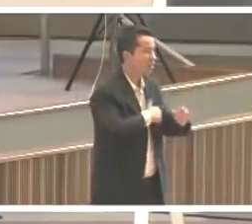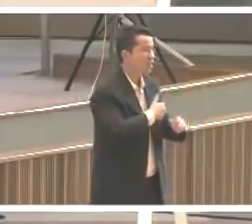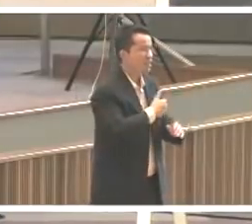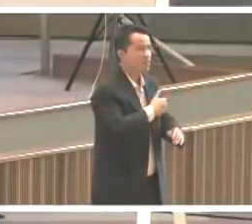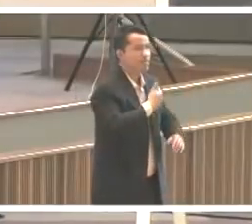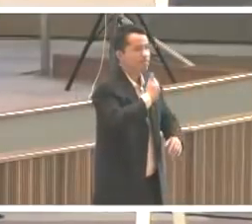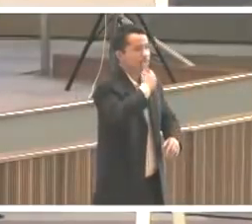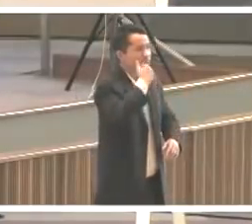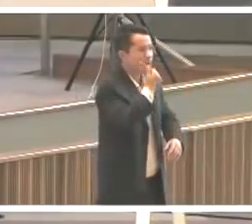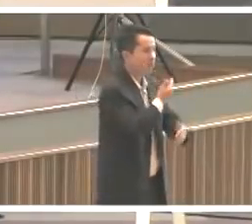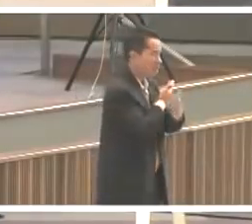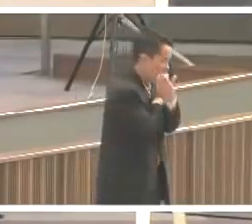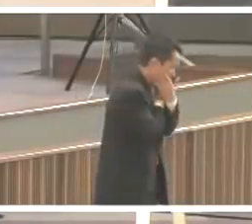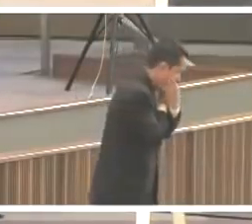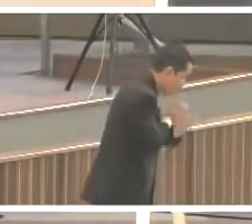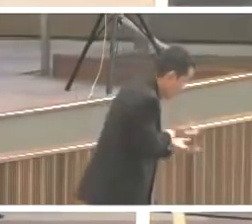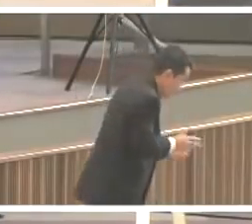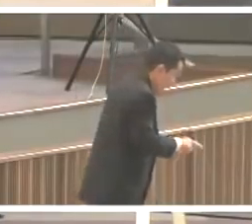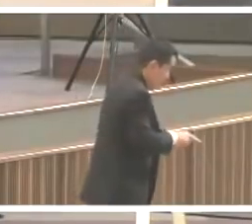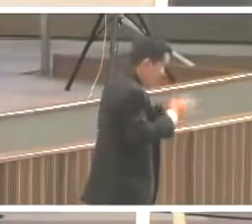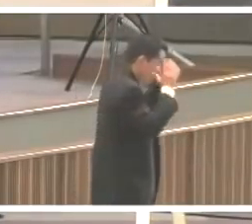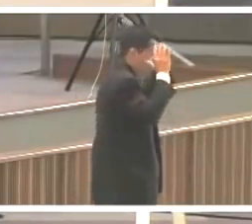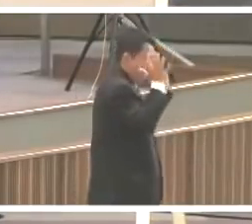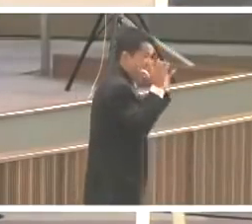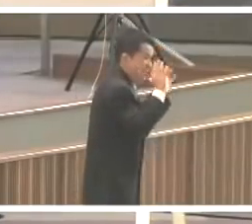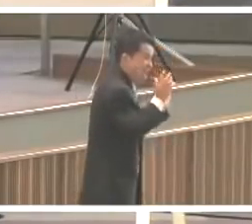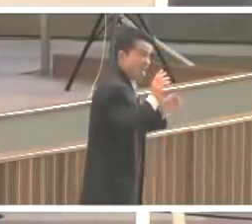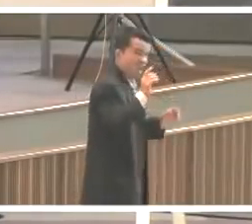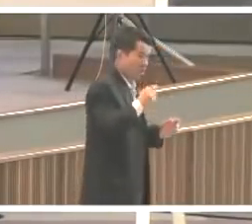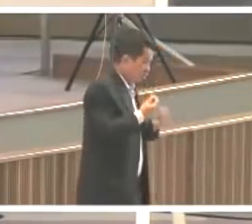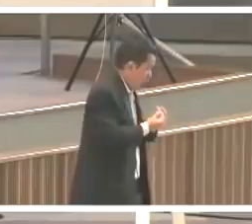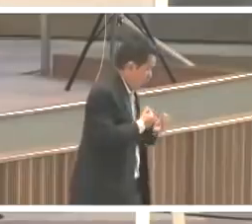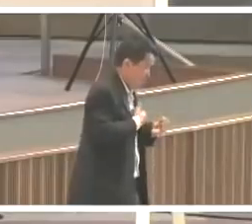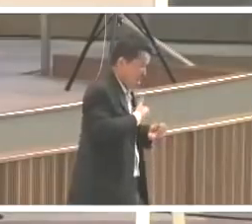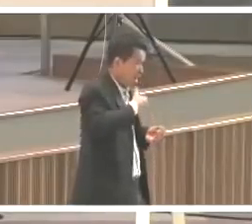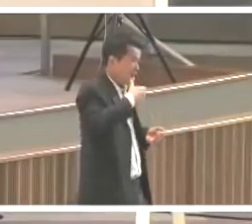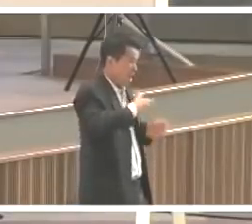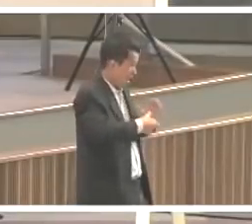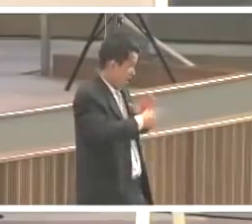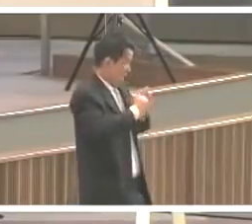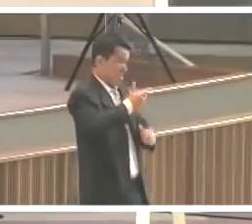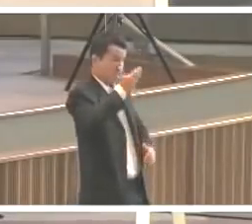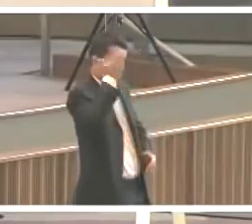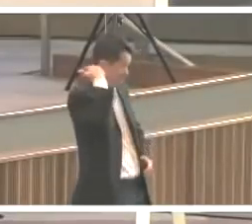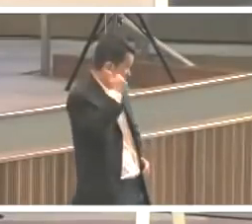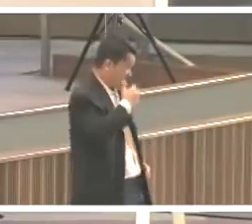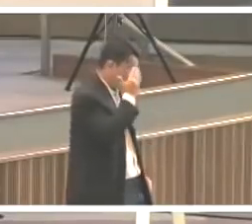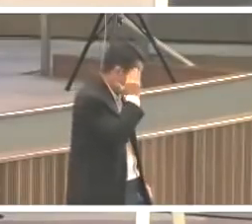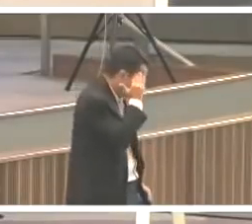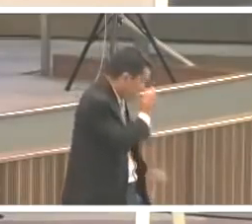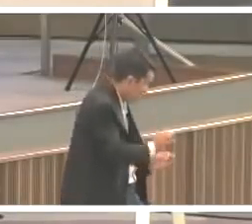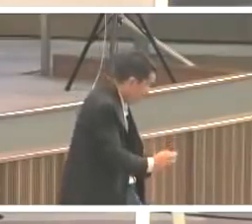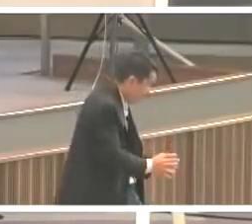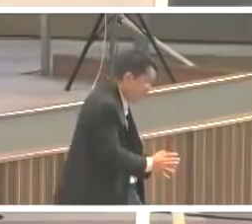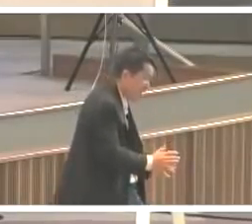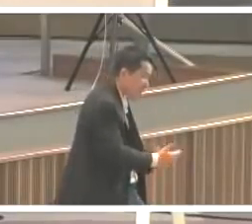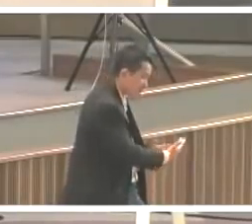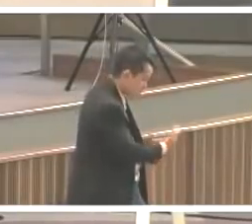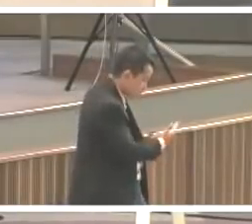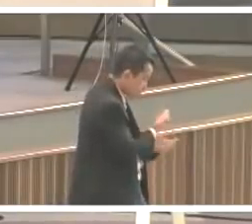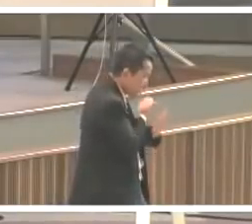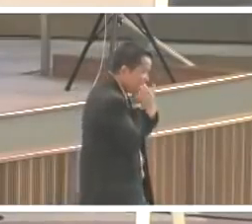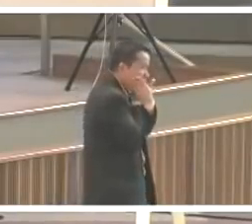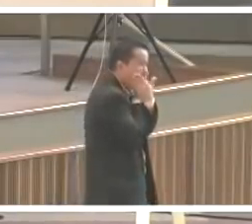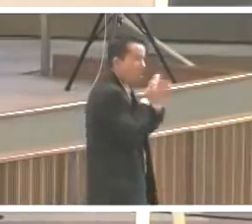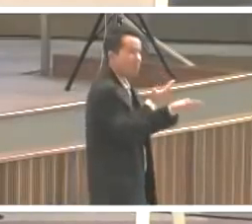era pequenininho, ele um dia chegou no meu escritório e disse: papai, eu quero estudar com